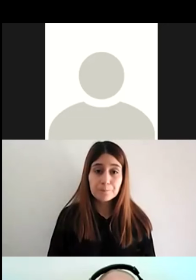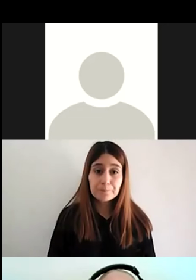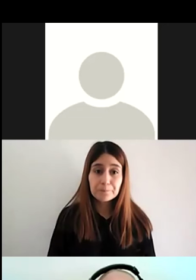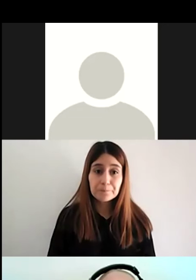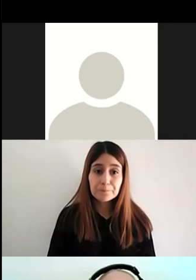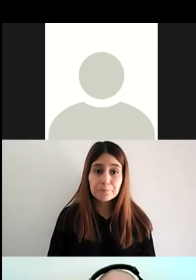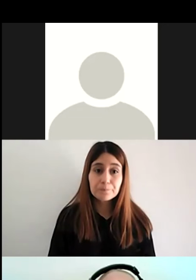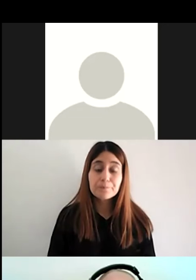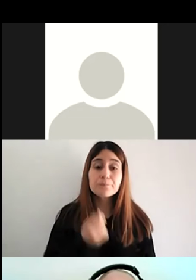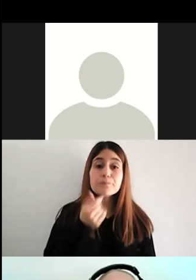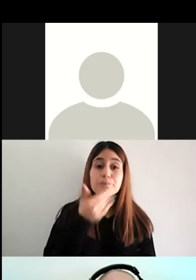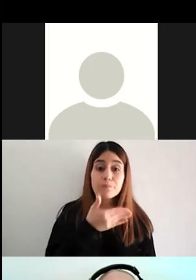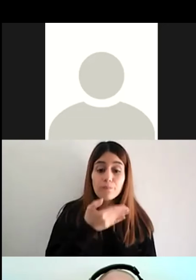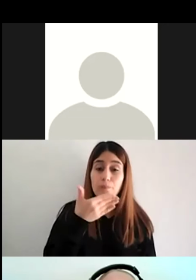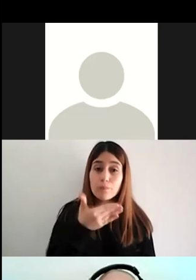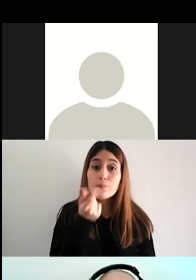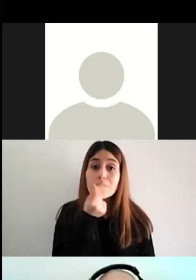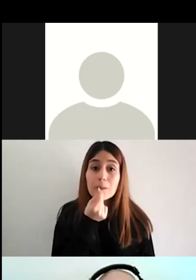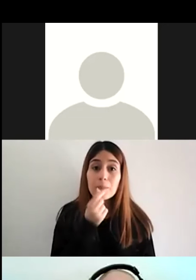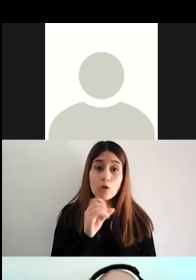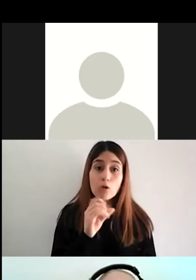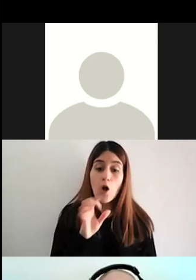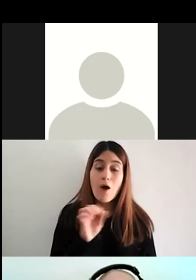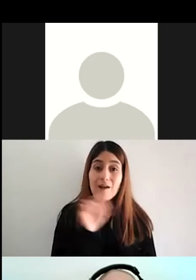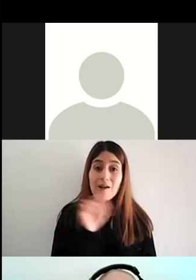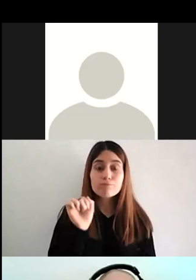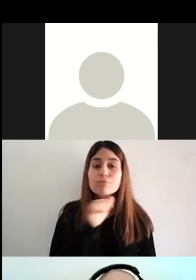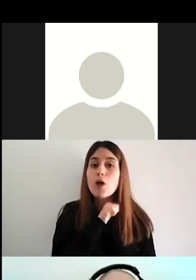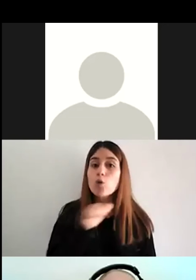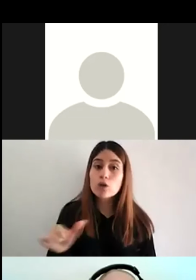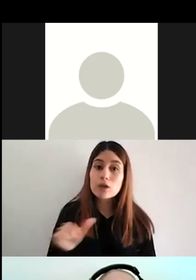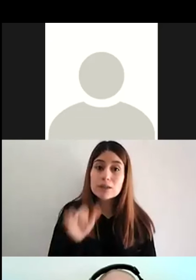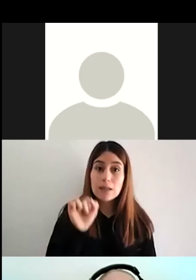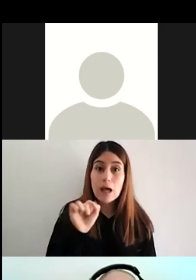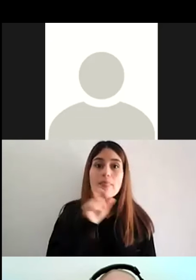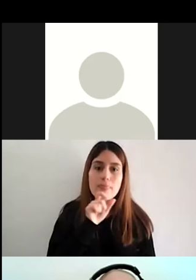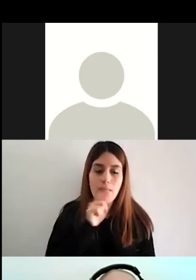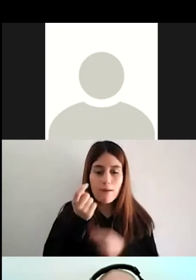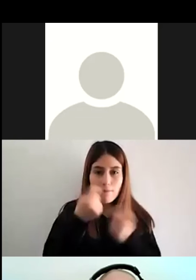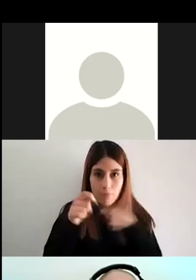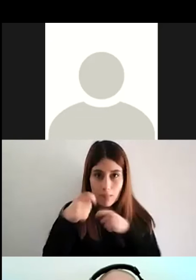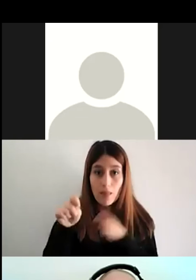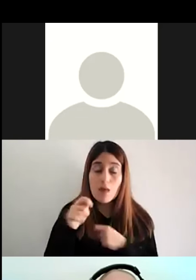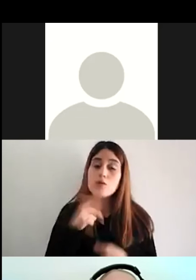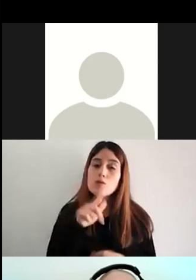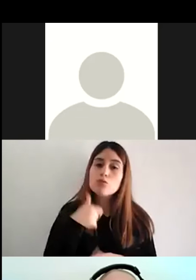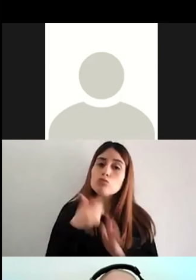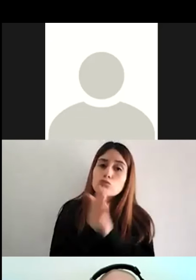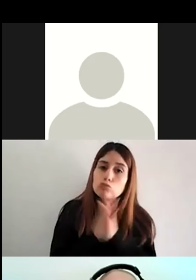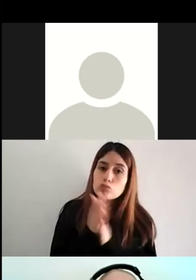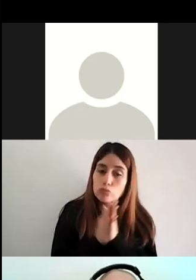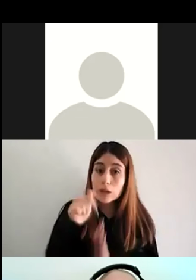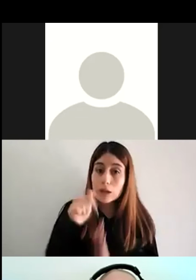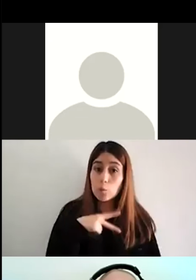Dos 171 medicamentos órfãos autorizados, portanto, autorizados com autorização de introdução no mercado, utilizámos, isto é, consumimos